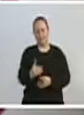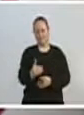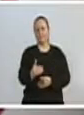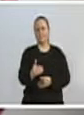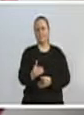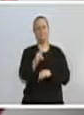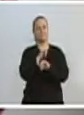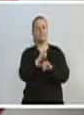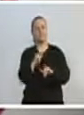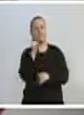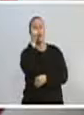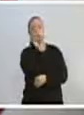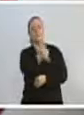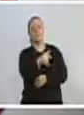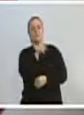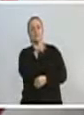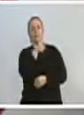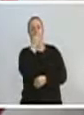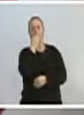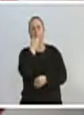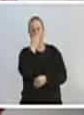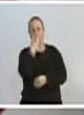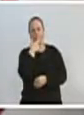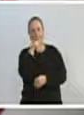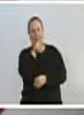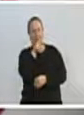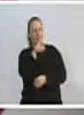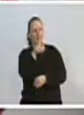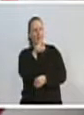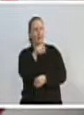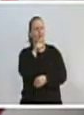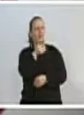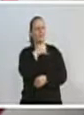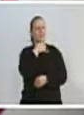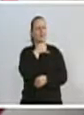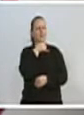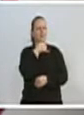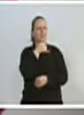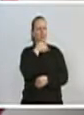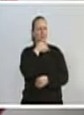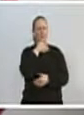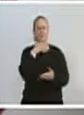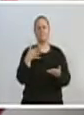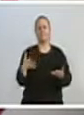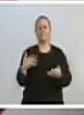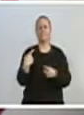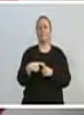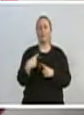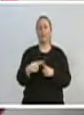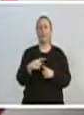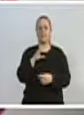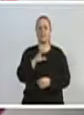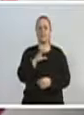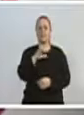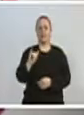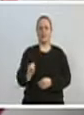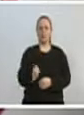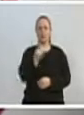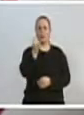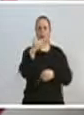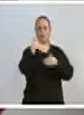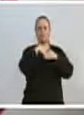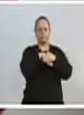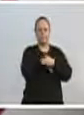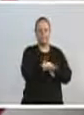o vereador Beck, ele ficou entristecido que a CCJ arquivou um projeto